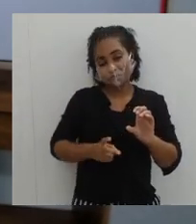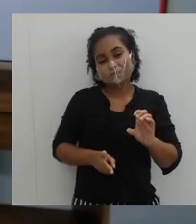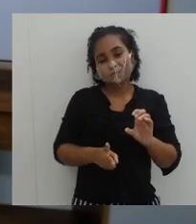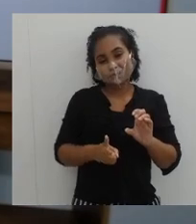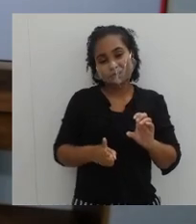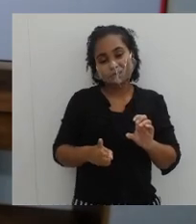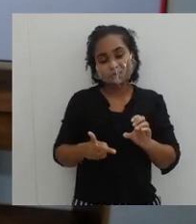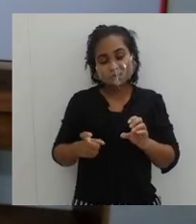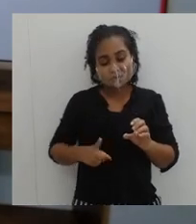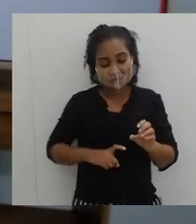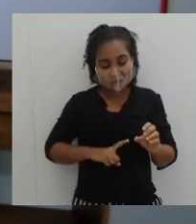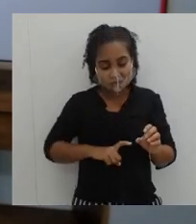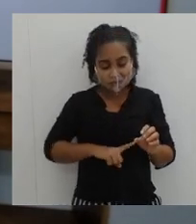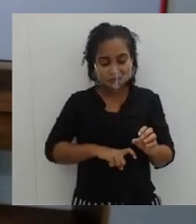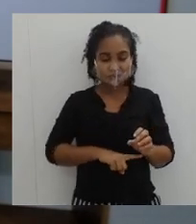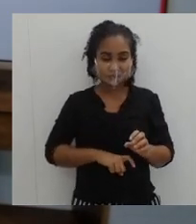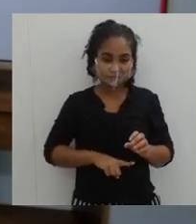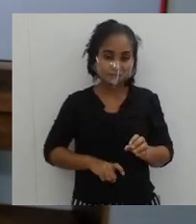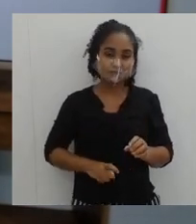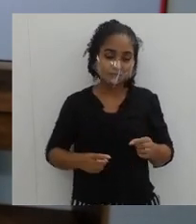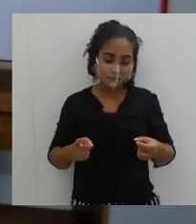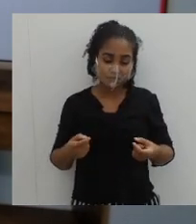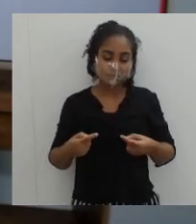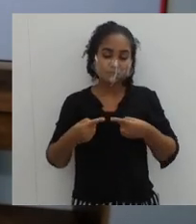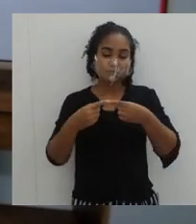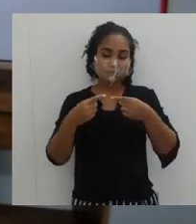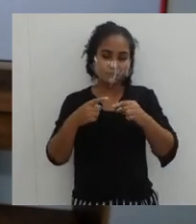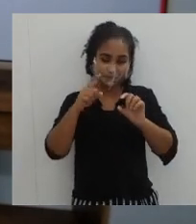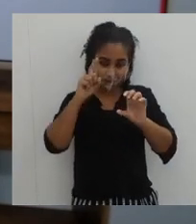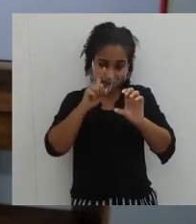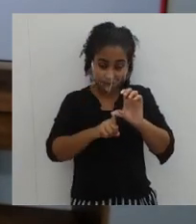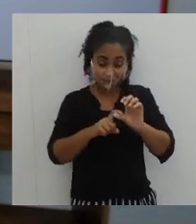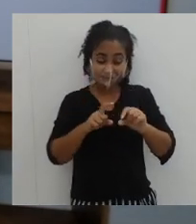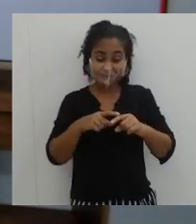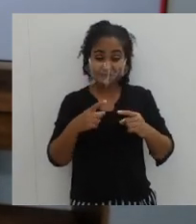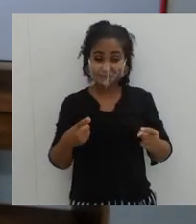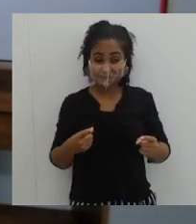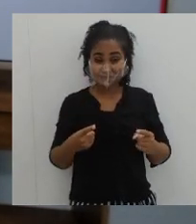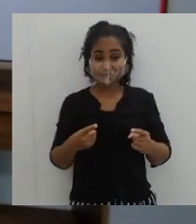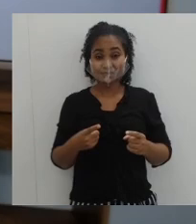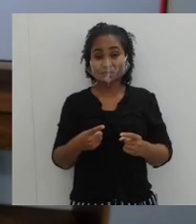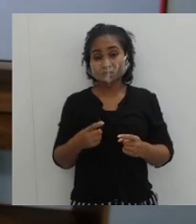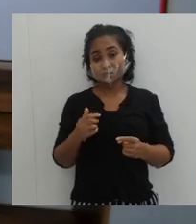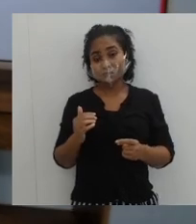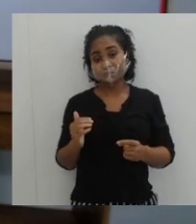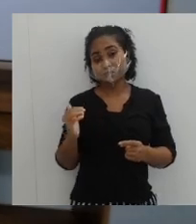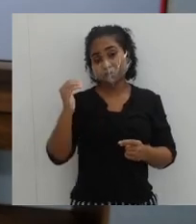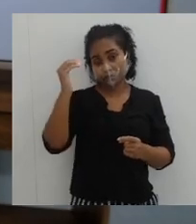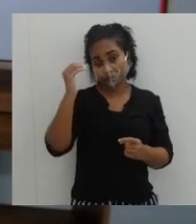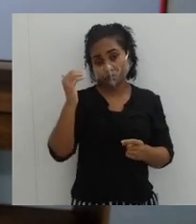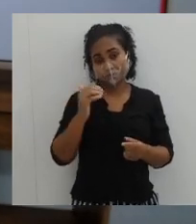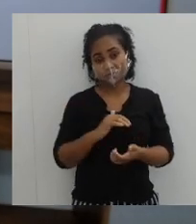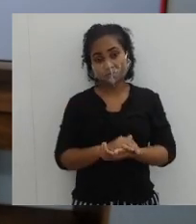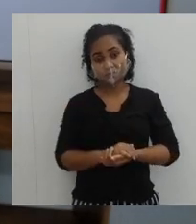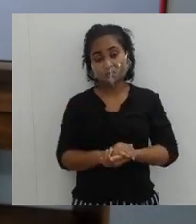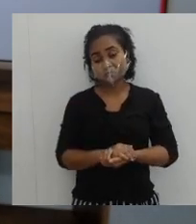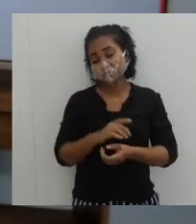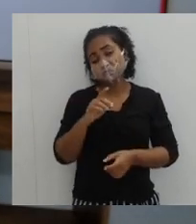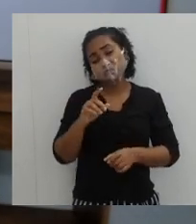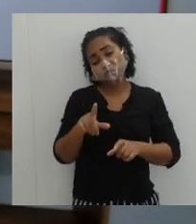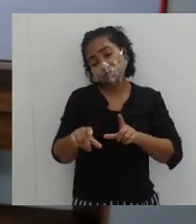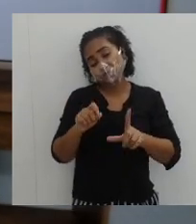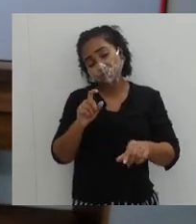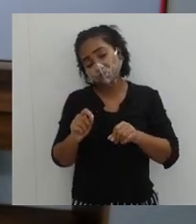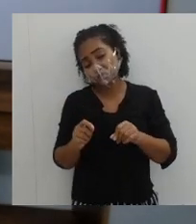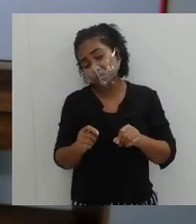eles são obrigatórios estarem associados ao hospedeiro, mas quando eles se tornam adultos, eles se tornam a forma facultativa, ele